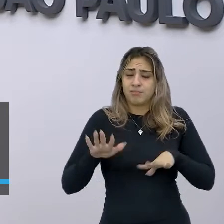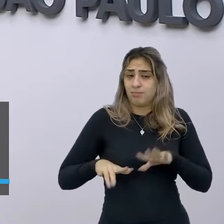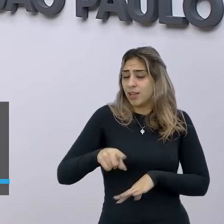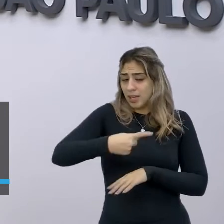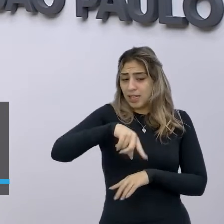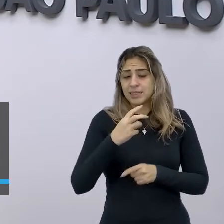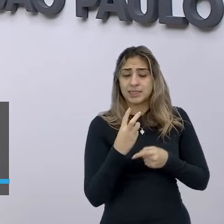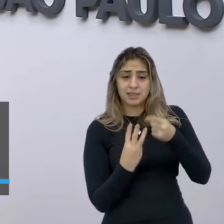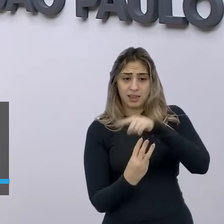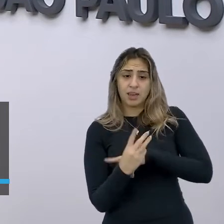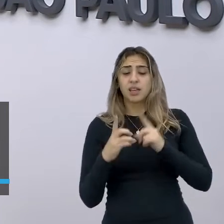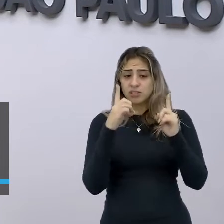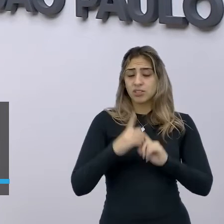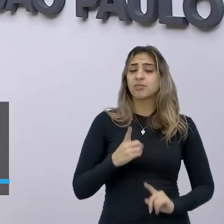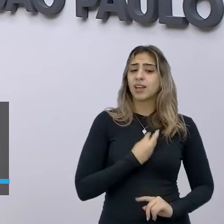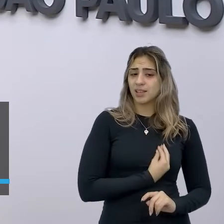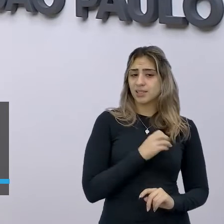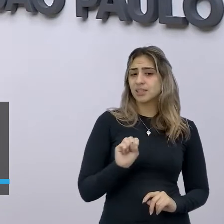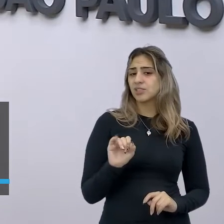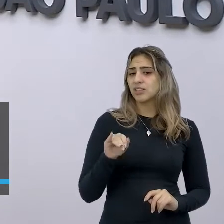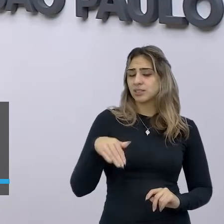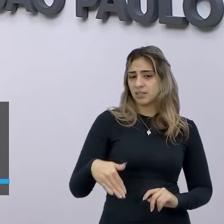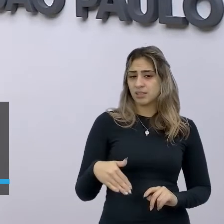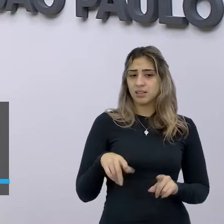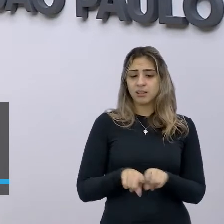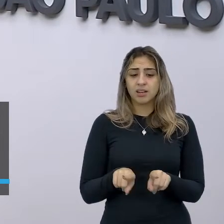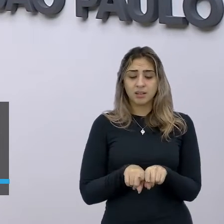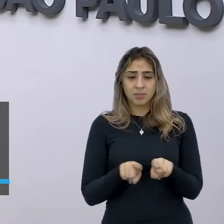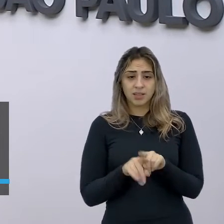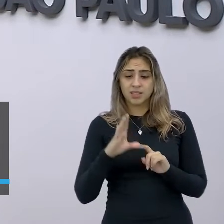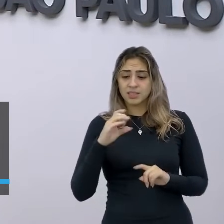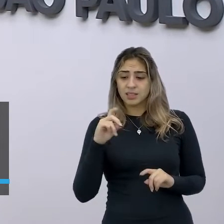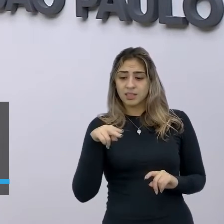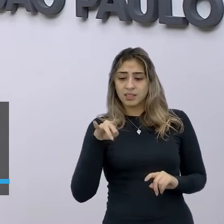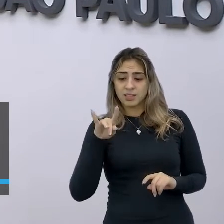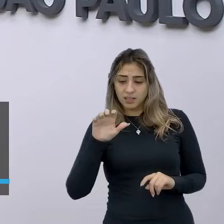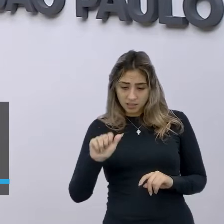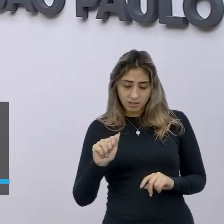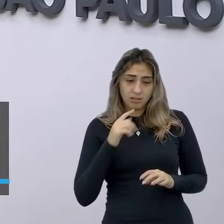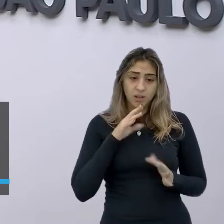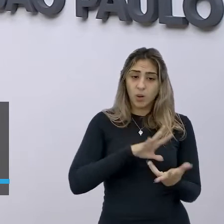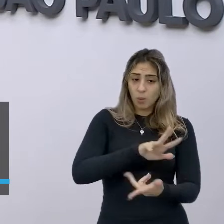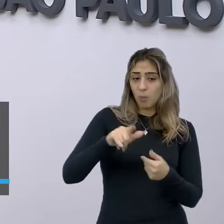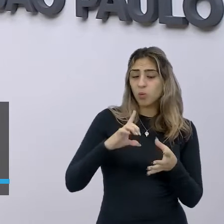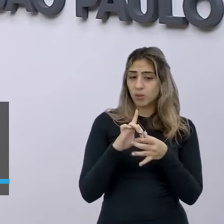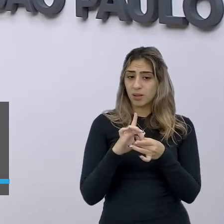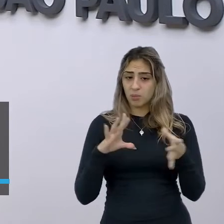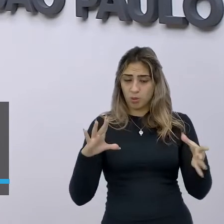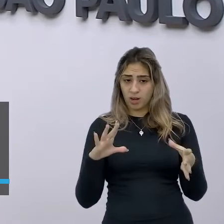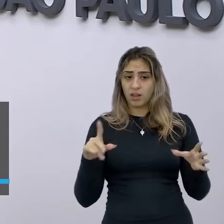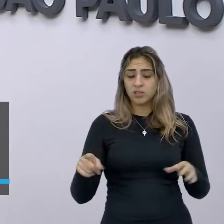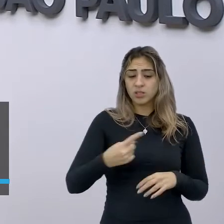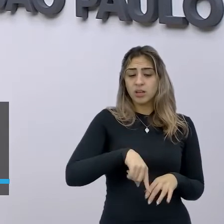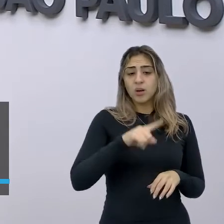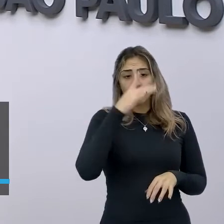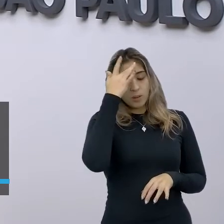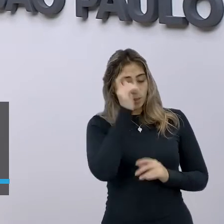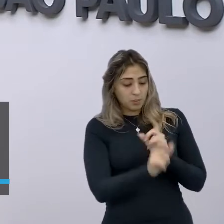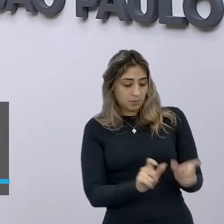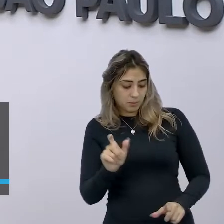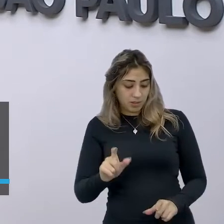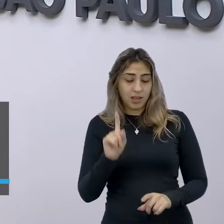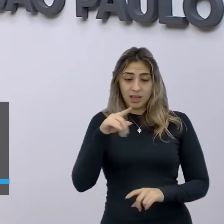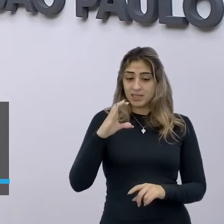esses três direitos eles devem existir. E a cidadania ela faz parte do mundo democrático. Então uma pessoa ela só